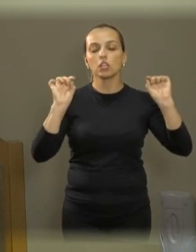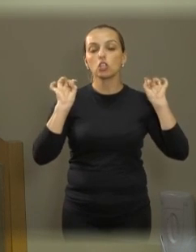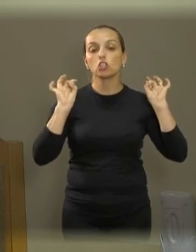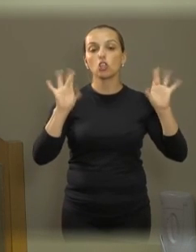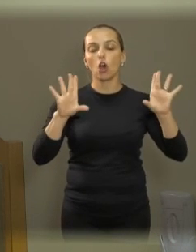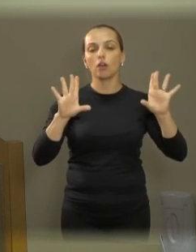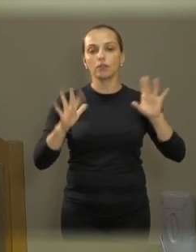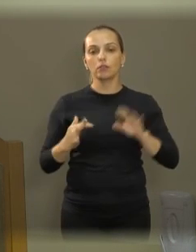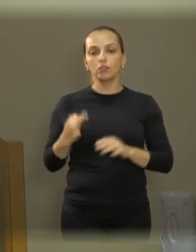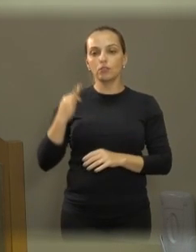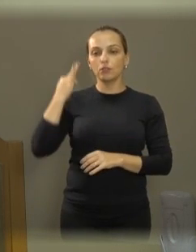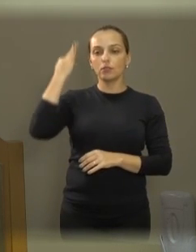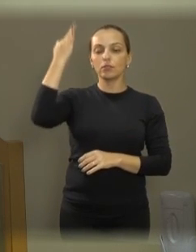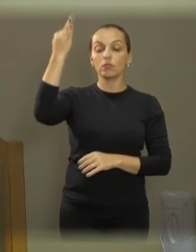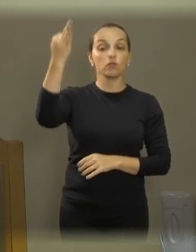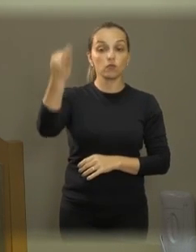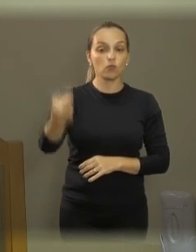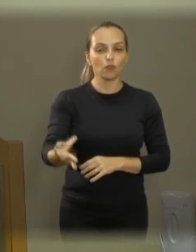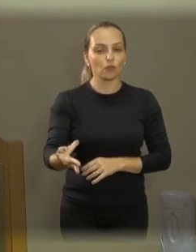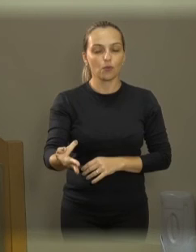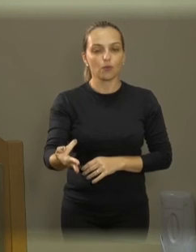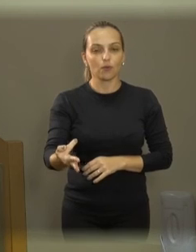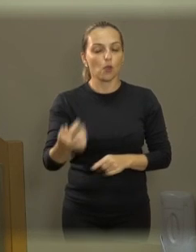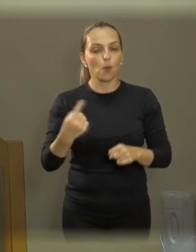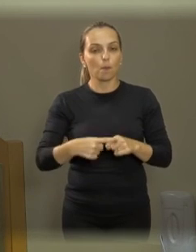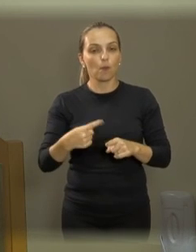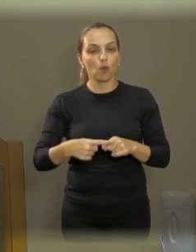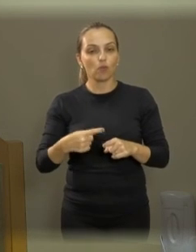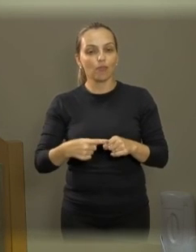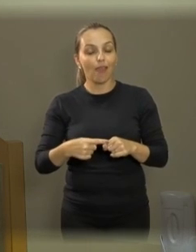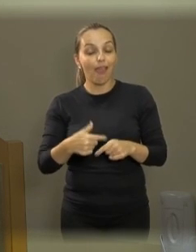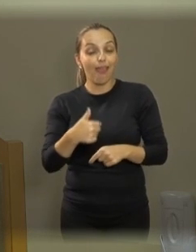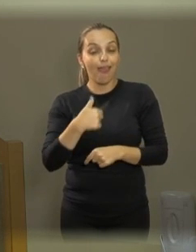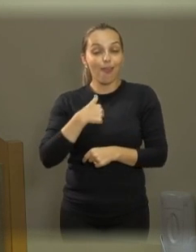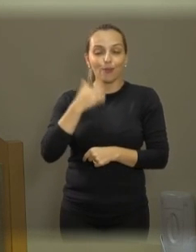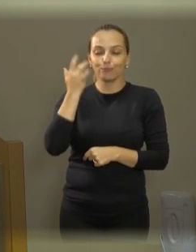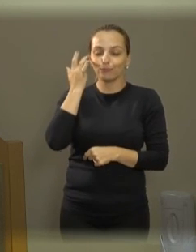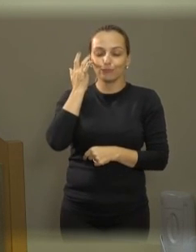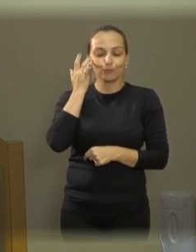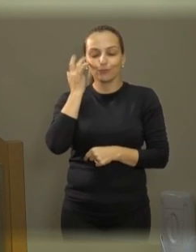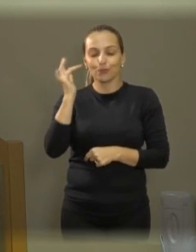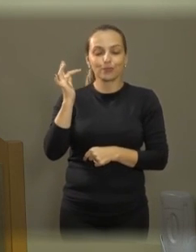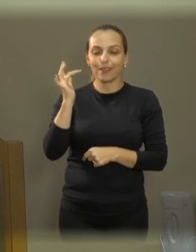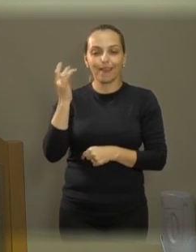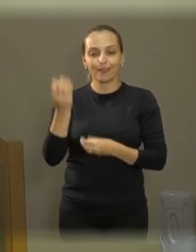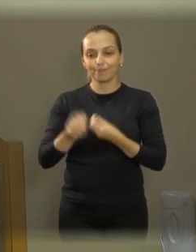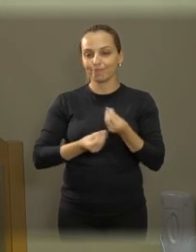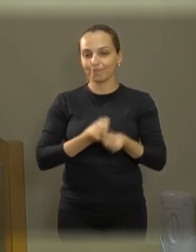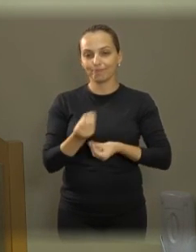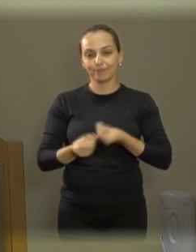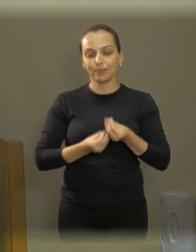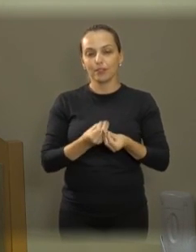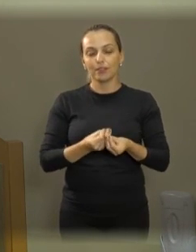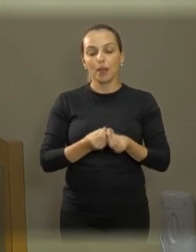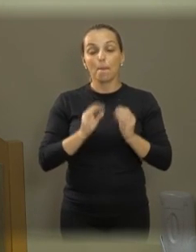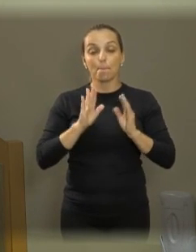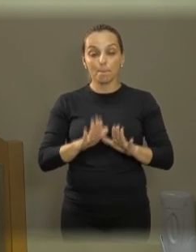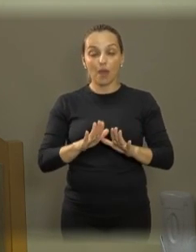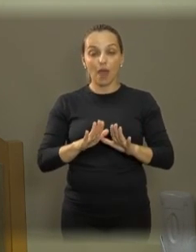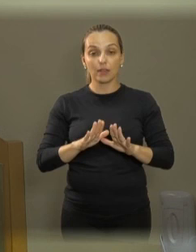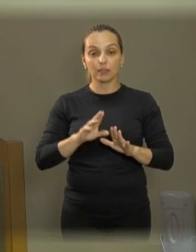do futuro. Porque o futuro eu não tenho, eu não sei dele. Mas Chico Xavier